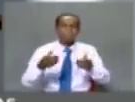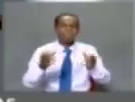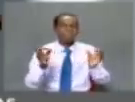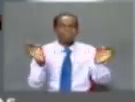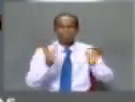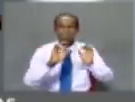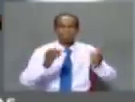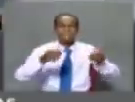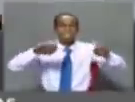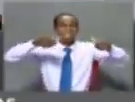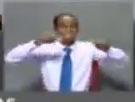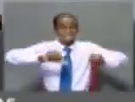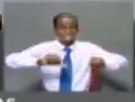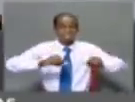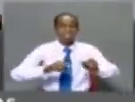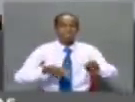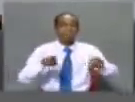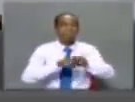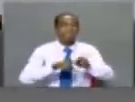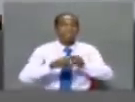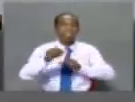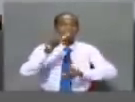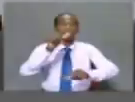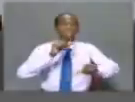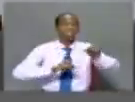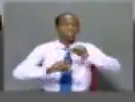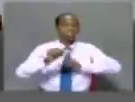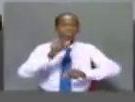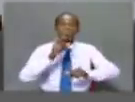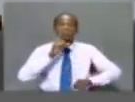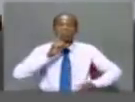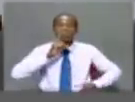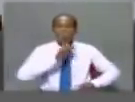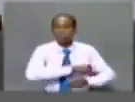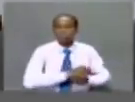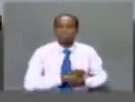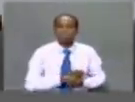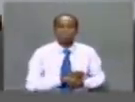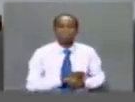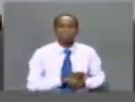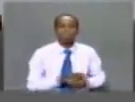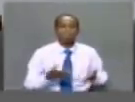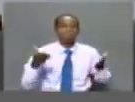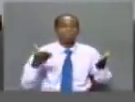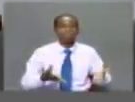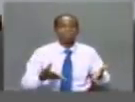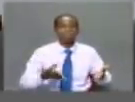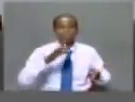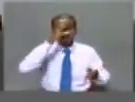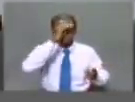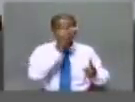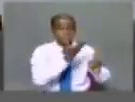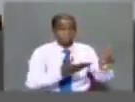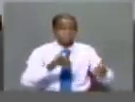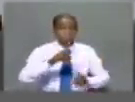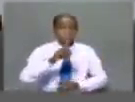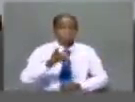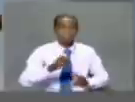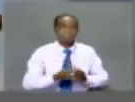novamente. Depois, a questão que se colocou logo de início: e como é que as pessoas acedem ao